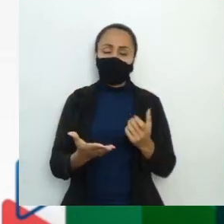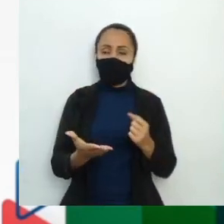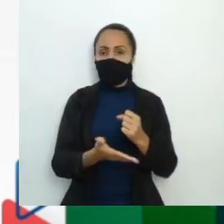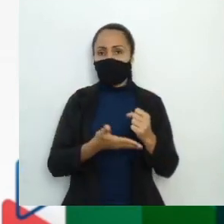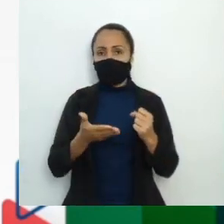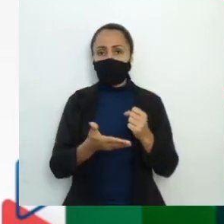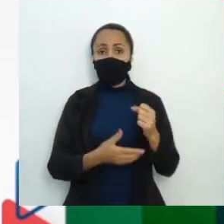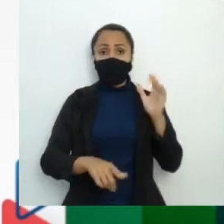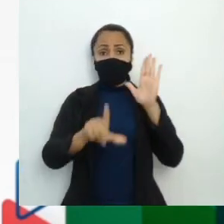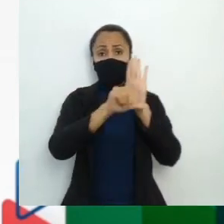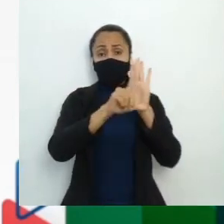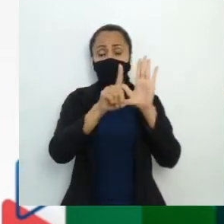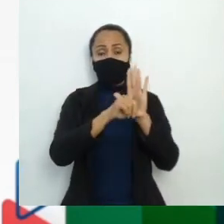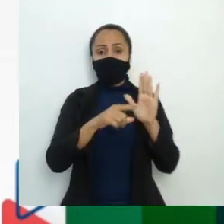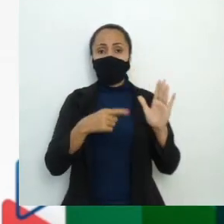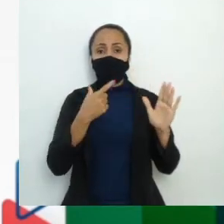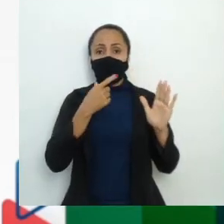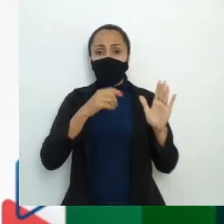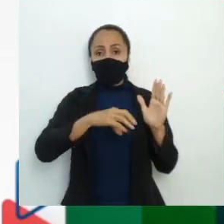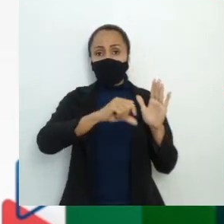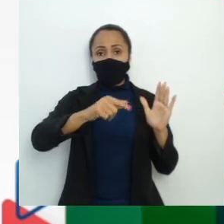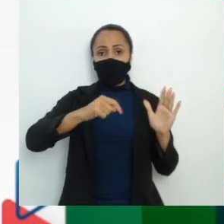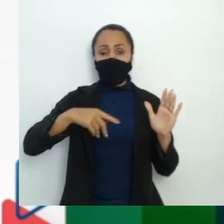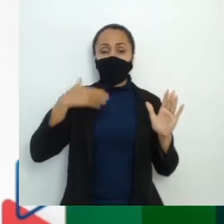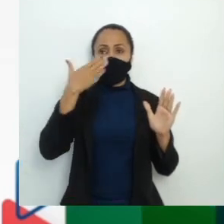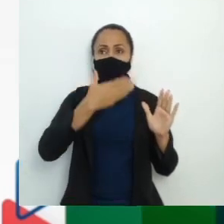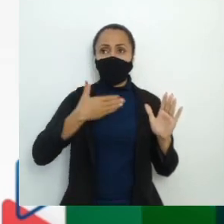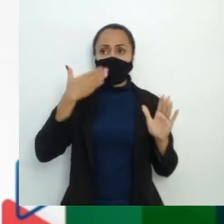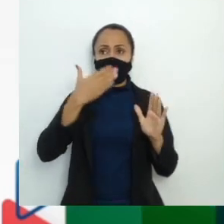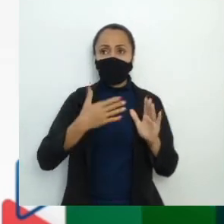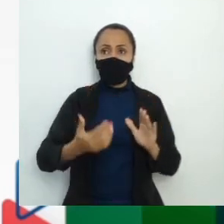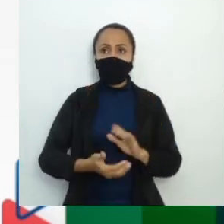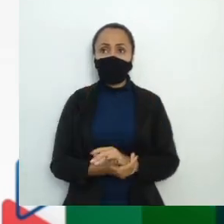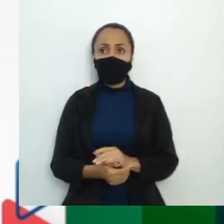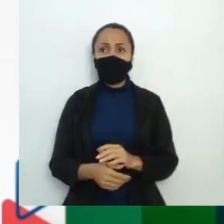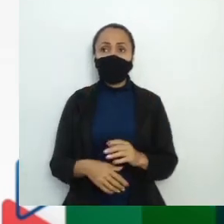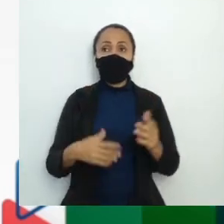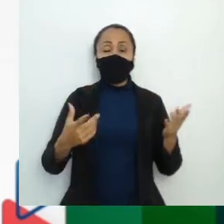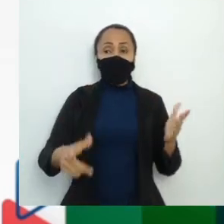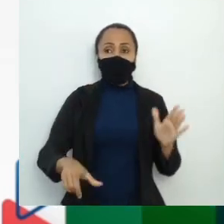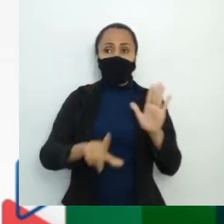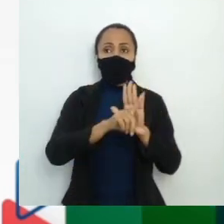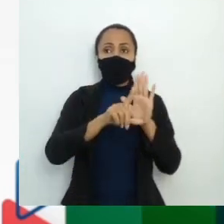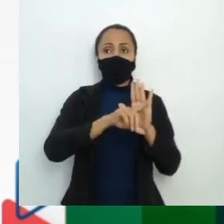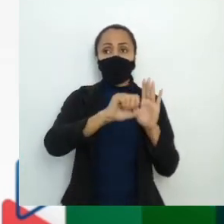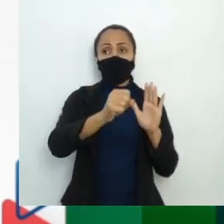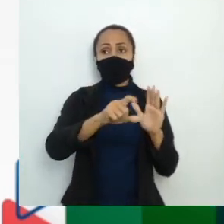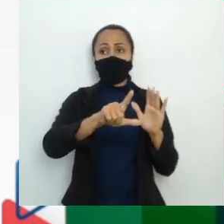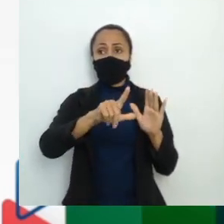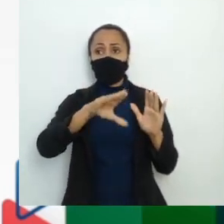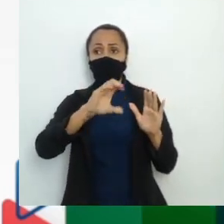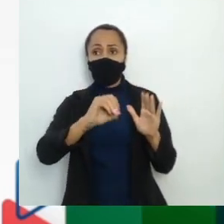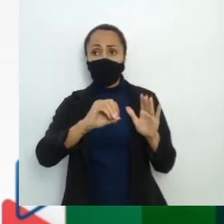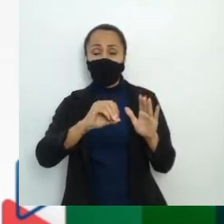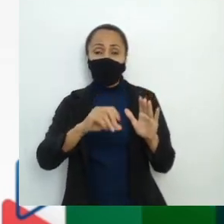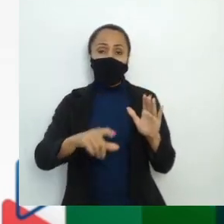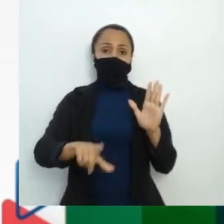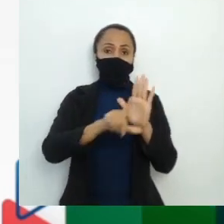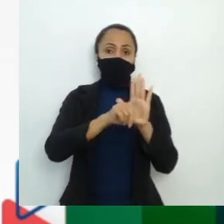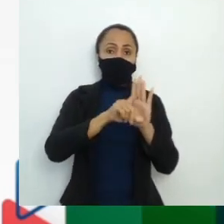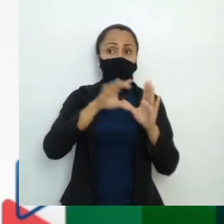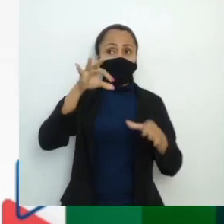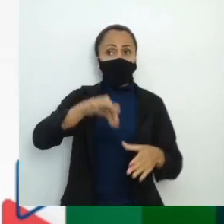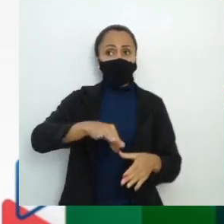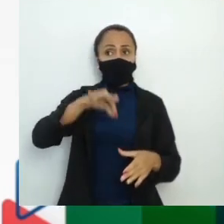lei do açúcar, lei da hospedagem, lei do selo e lei do chá, muito por causa da questão, né,